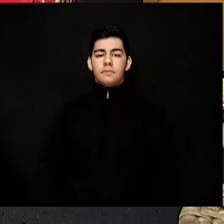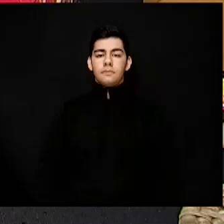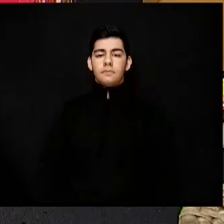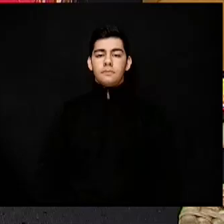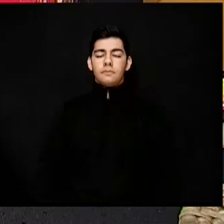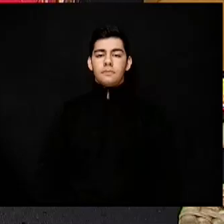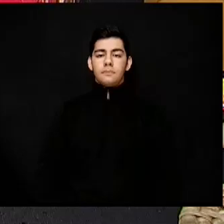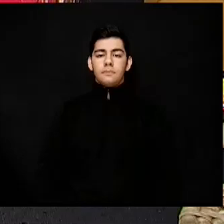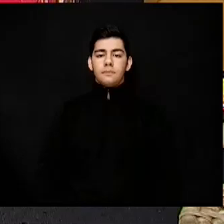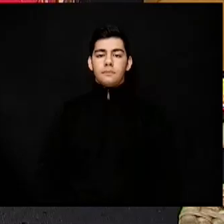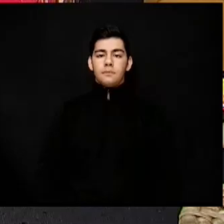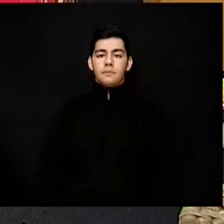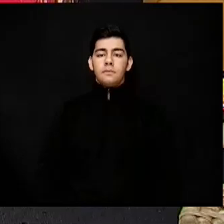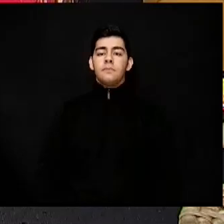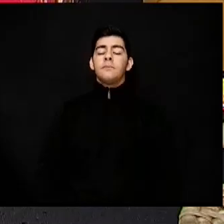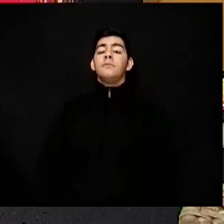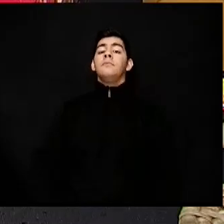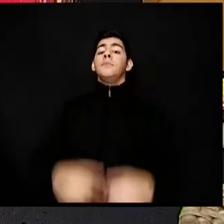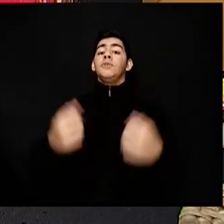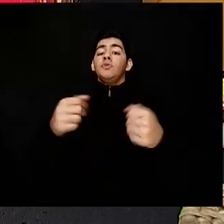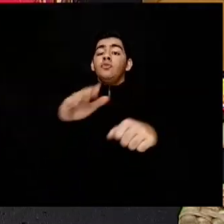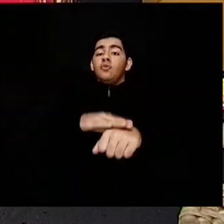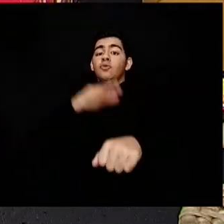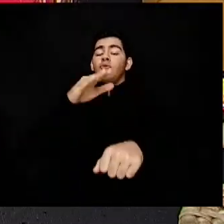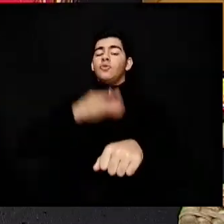um outro nozinho.